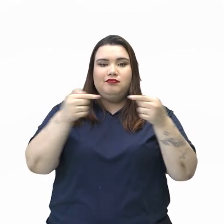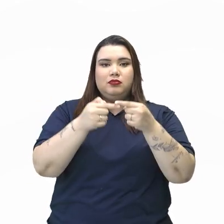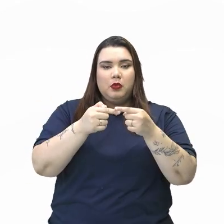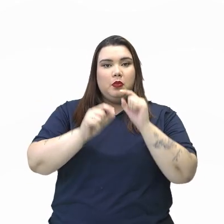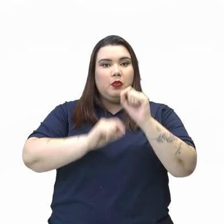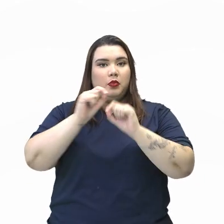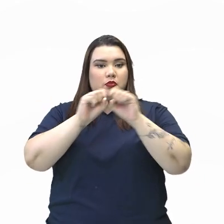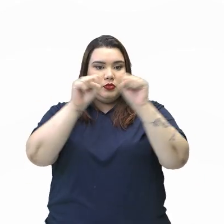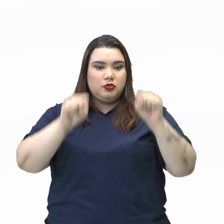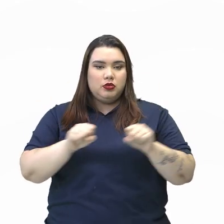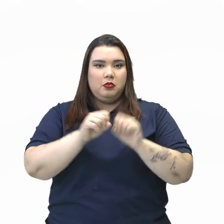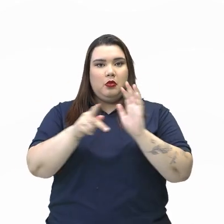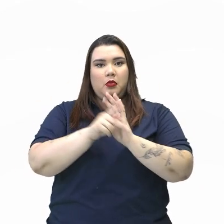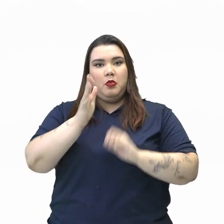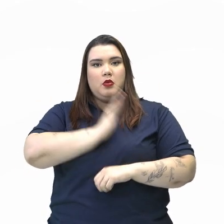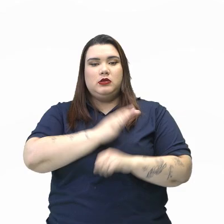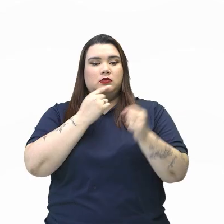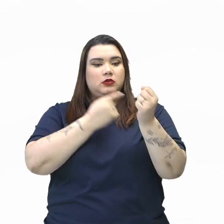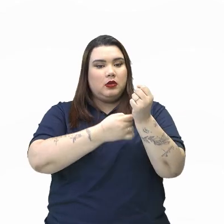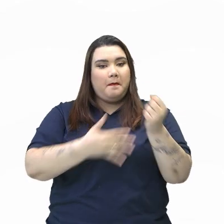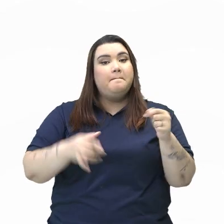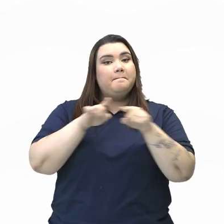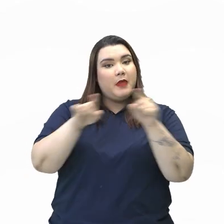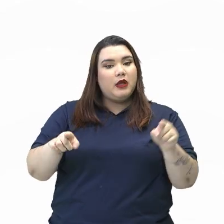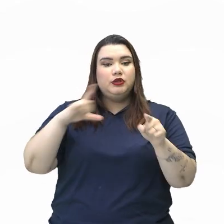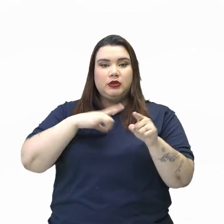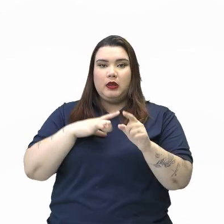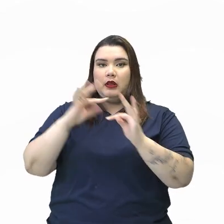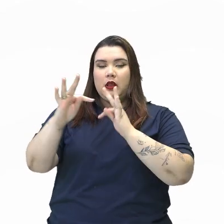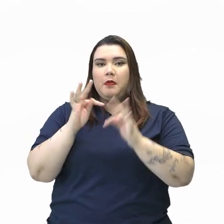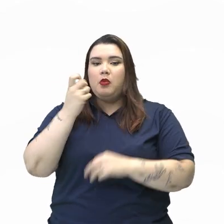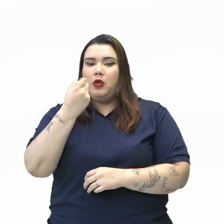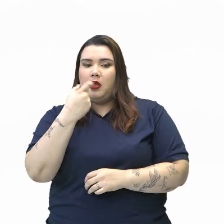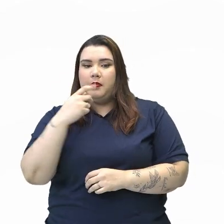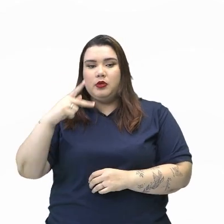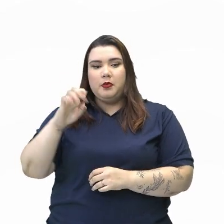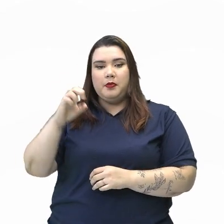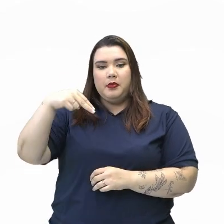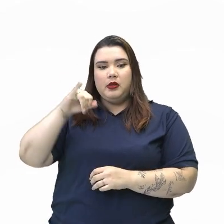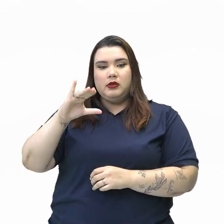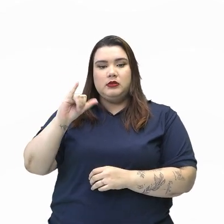o sistema cardiovascular, mas há tratamento, né, com penicilina, G,